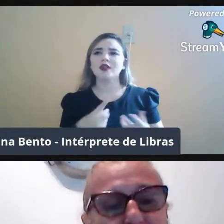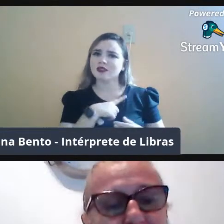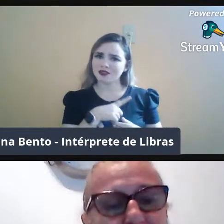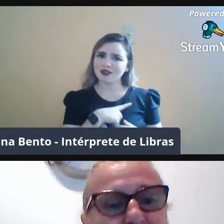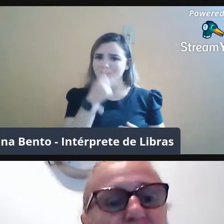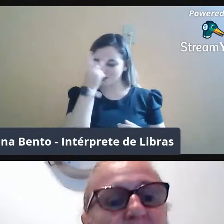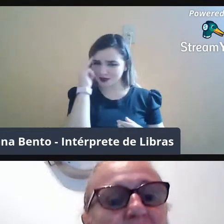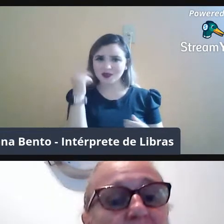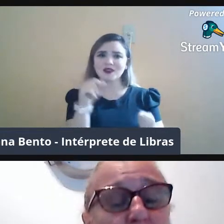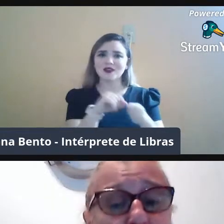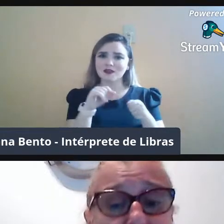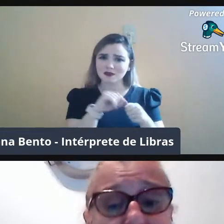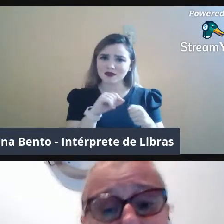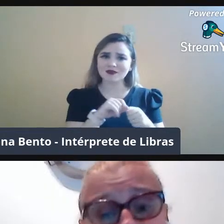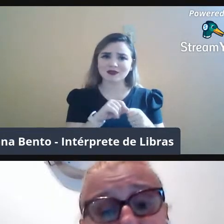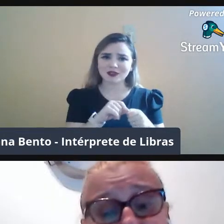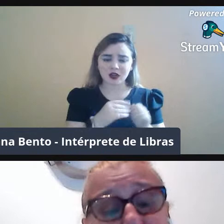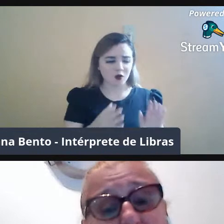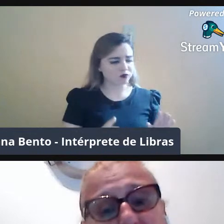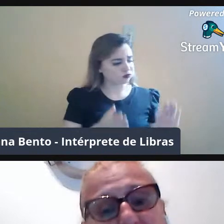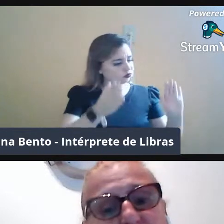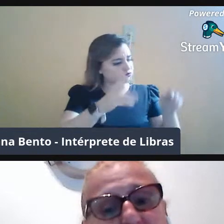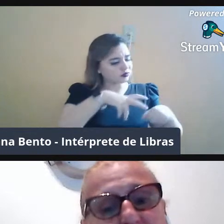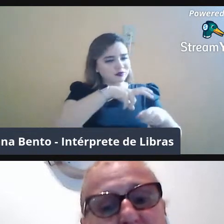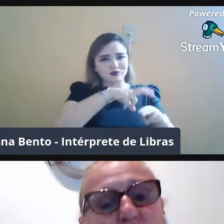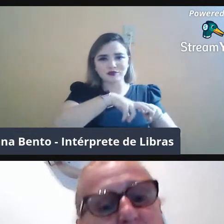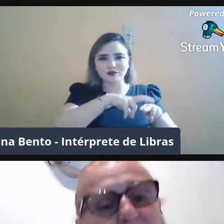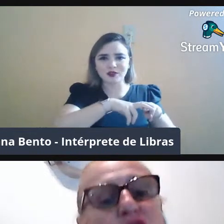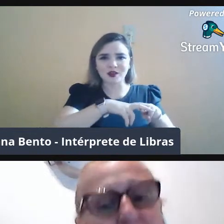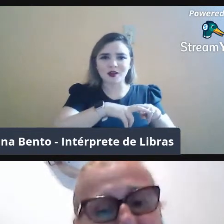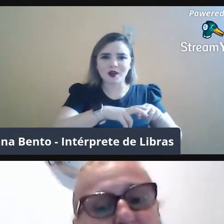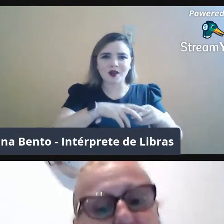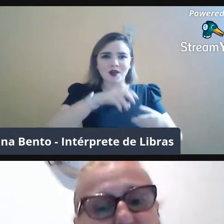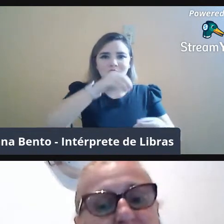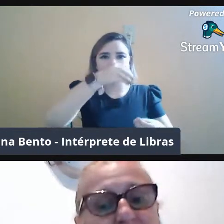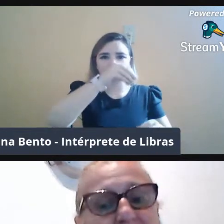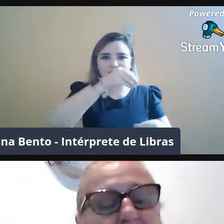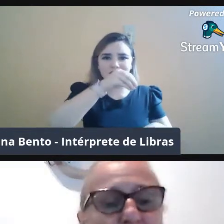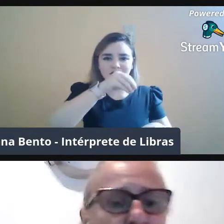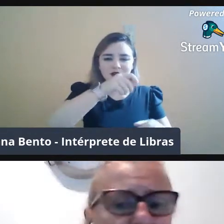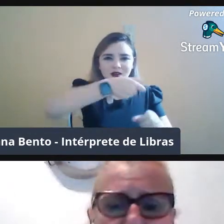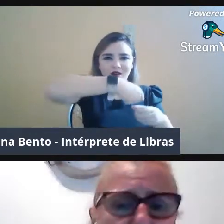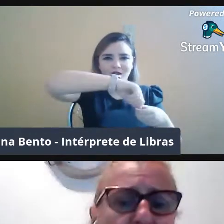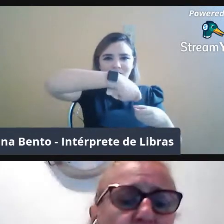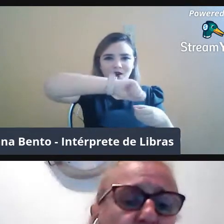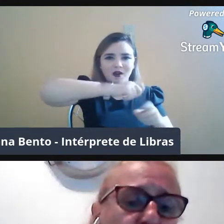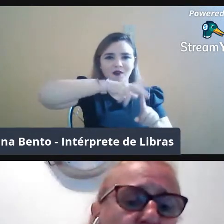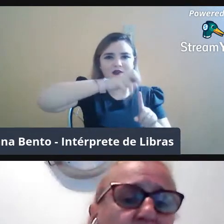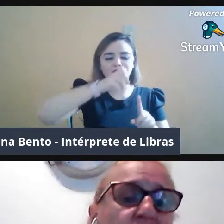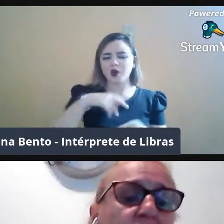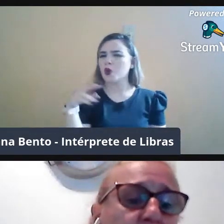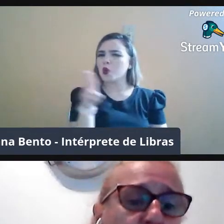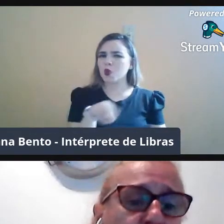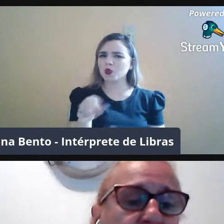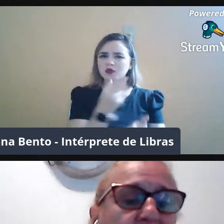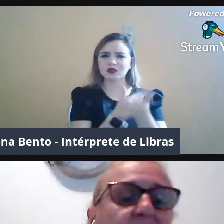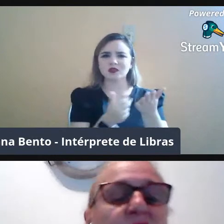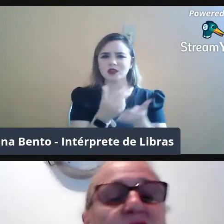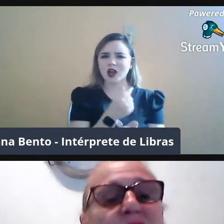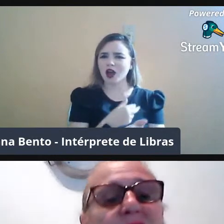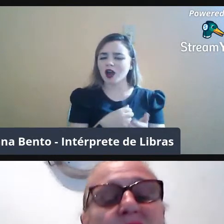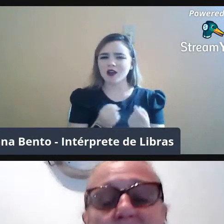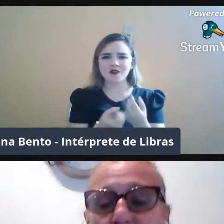garrafas PETs. Então, começar a mostrar para o nosso aluno como é que a gente pode reutilizar. Utilizar a arte junto com a Tatiana, com